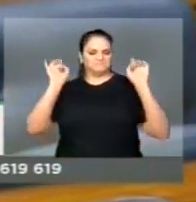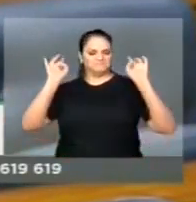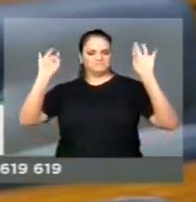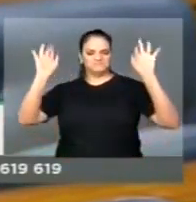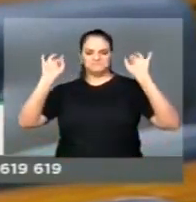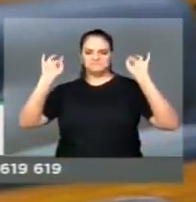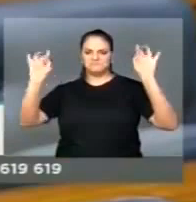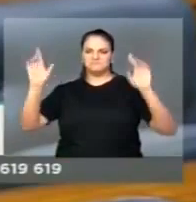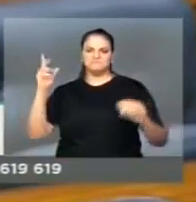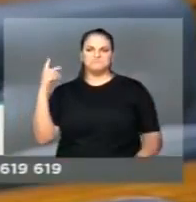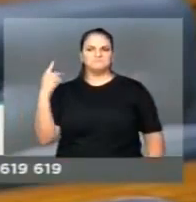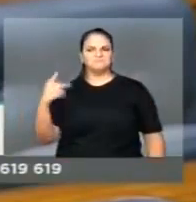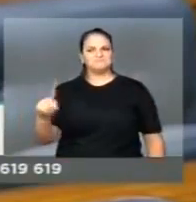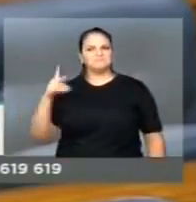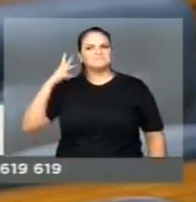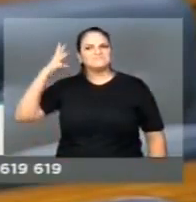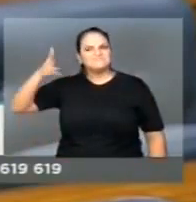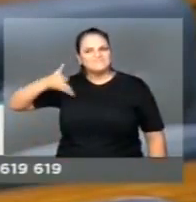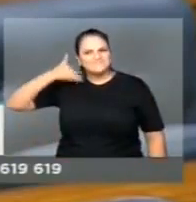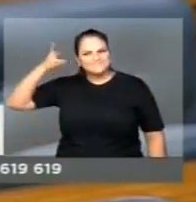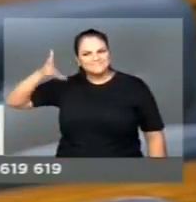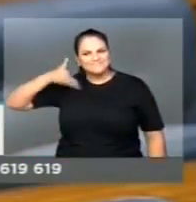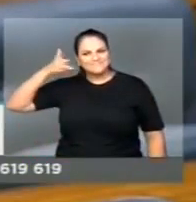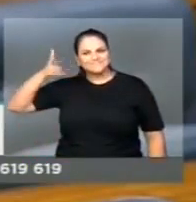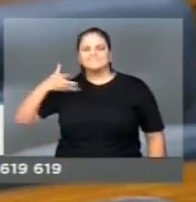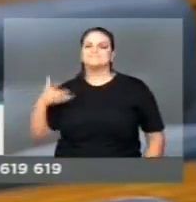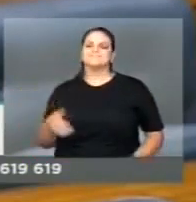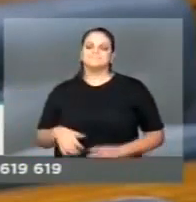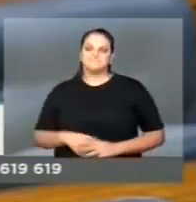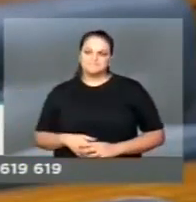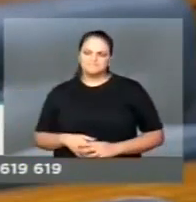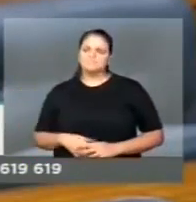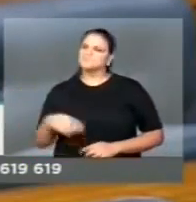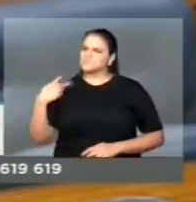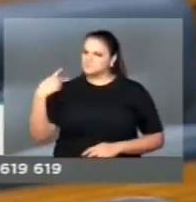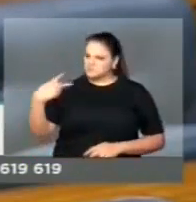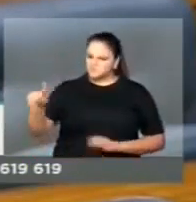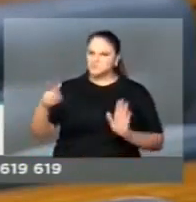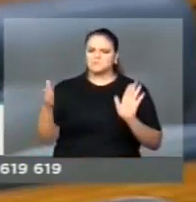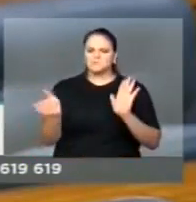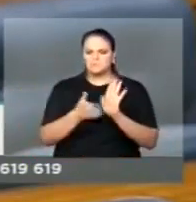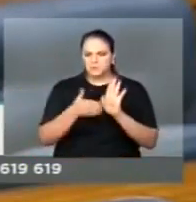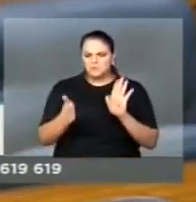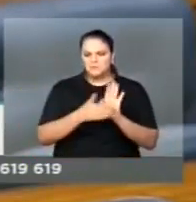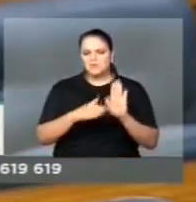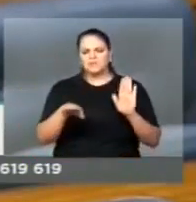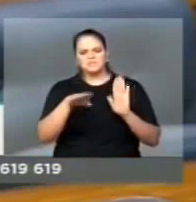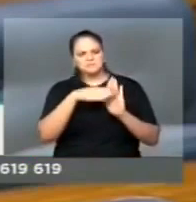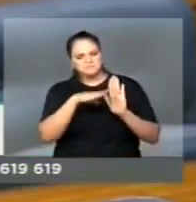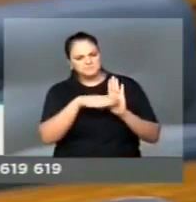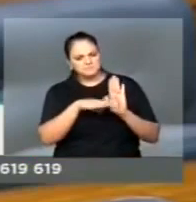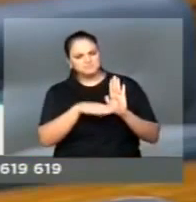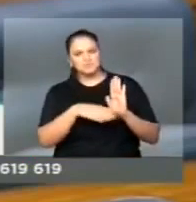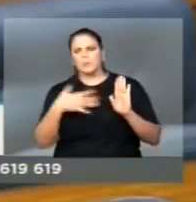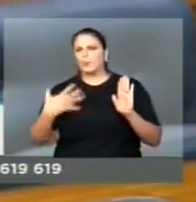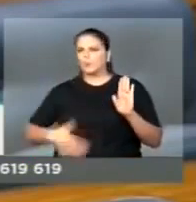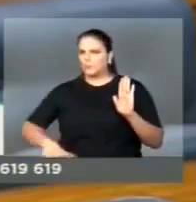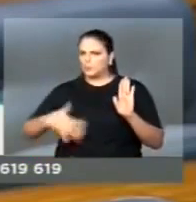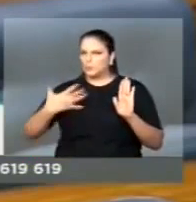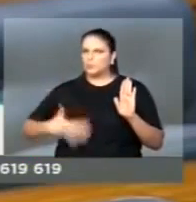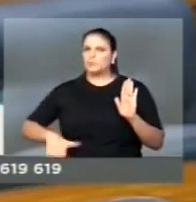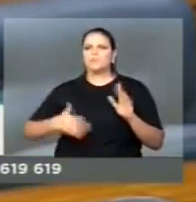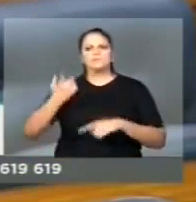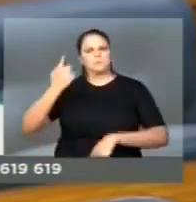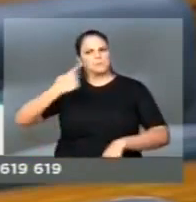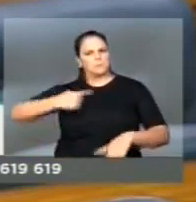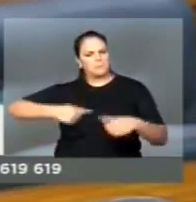casa, vindo de Vossa Excelência, e pela agenda que Vossa Excelência propõe, uma agenda de desafios superadores,